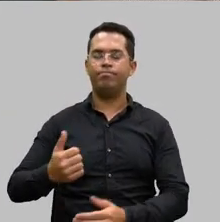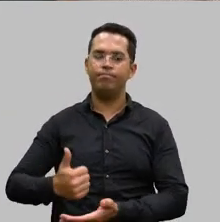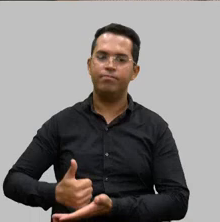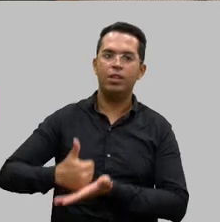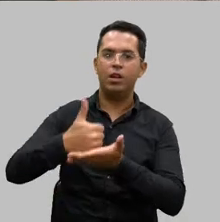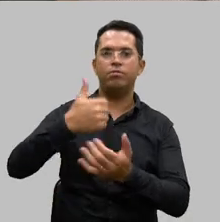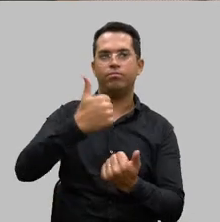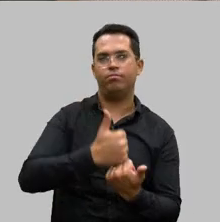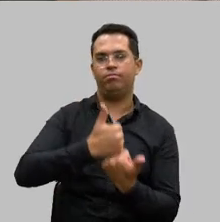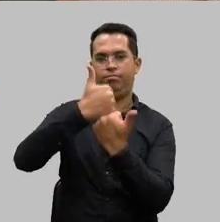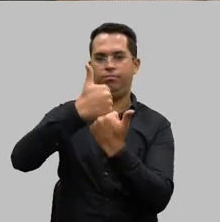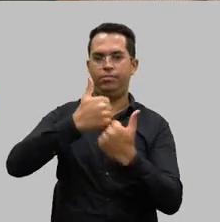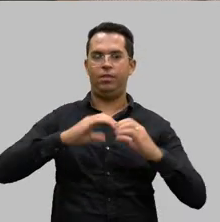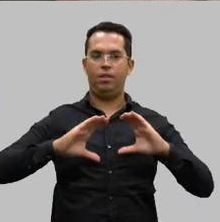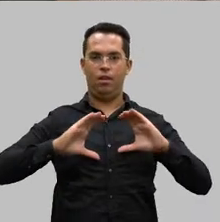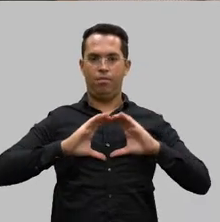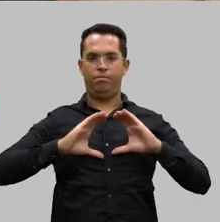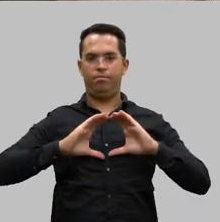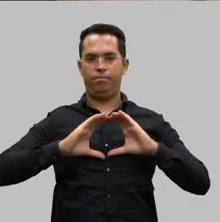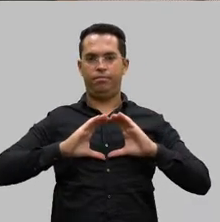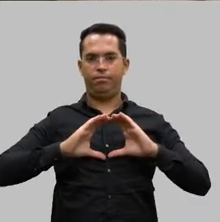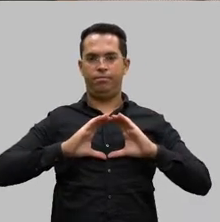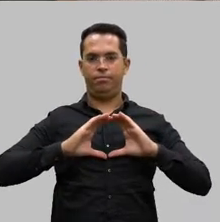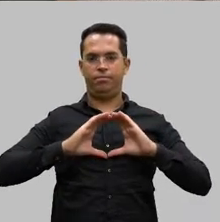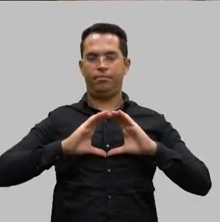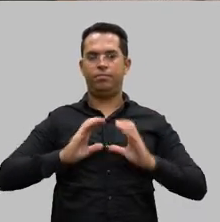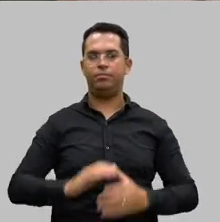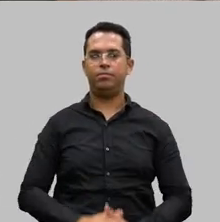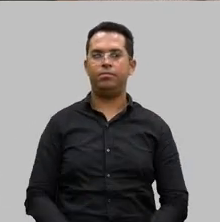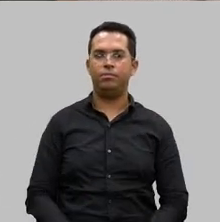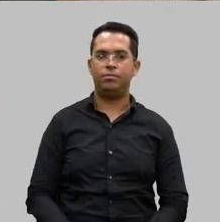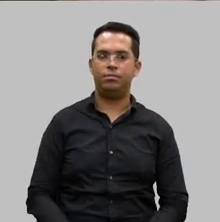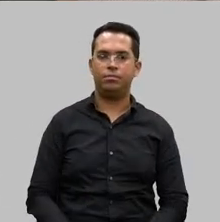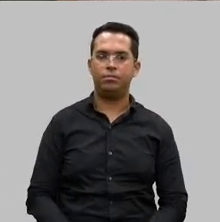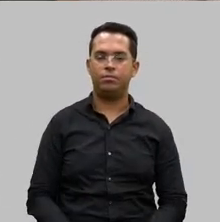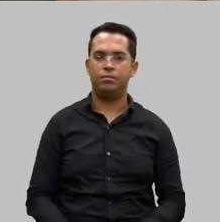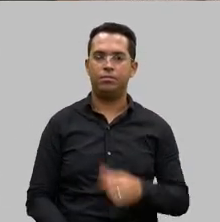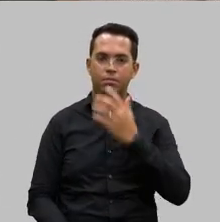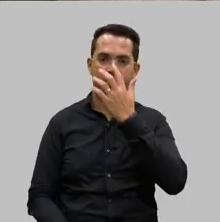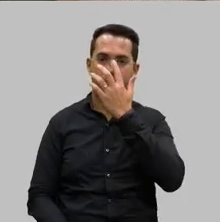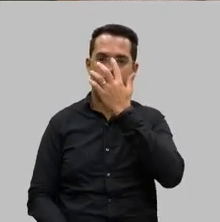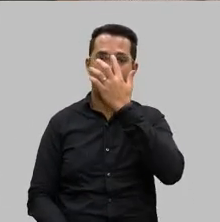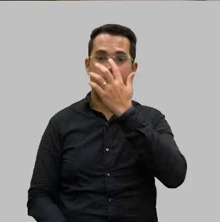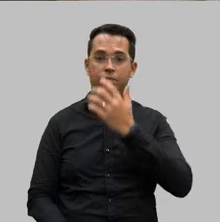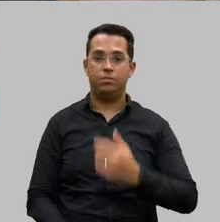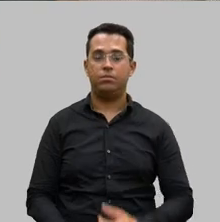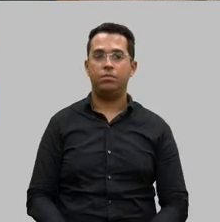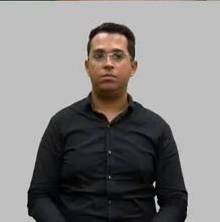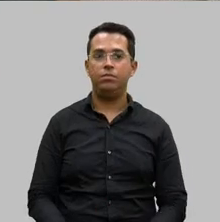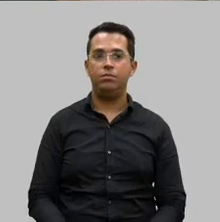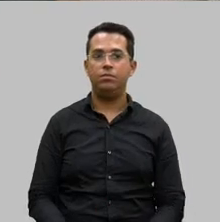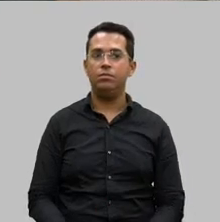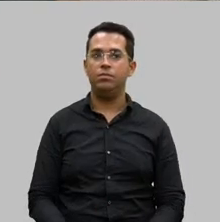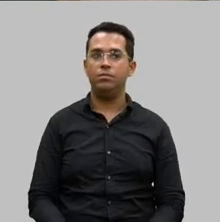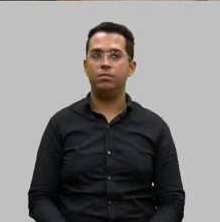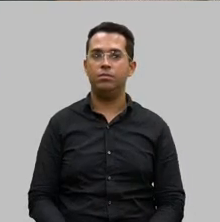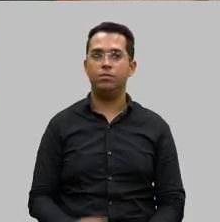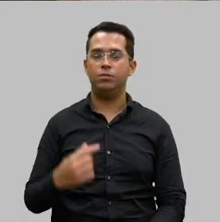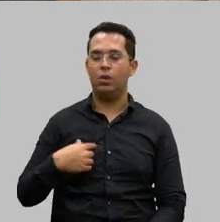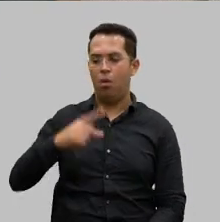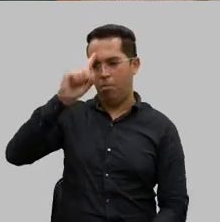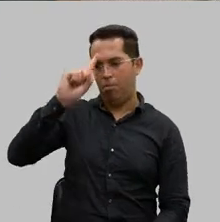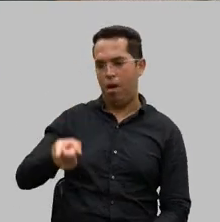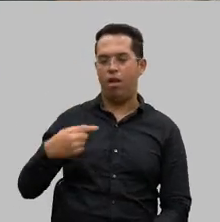asilos nós não podemos criar despesas sem criar a receita isso é lei não posso pedir pro governo Ó você tem que